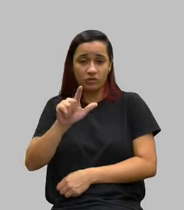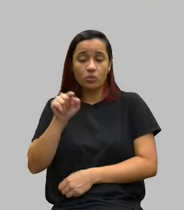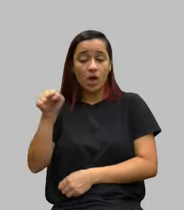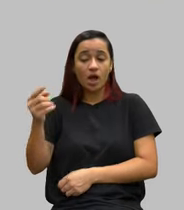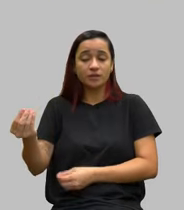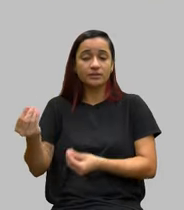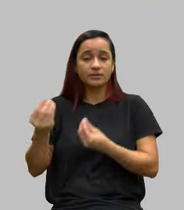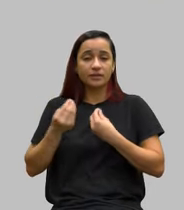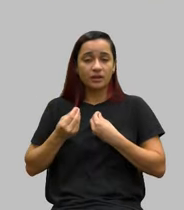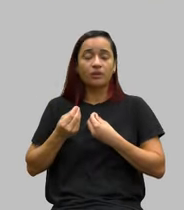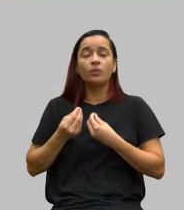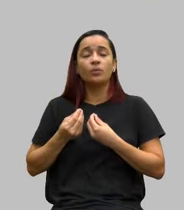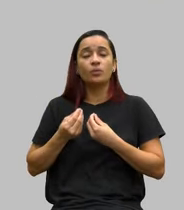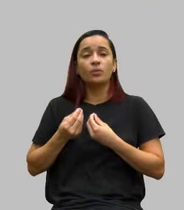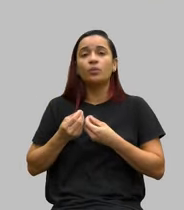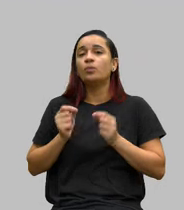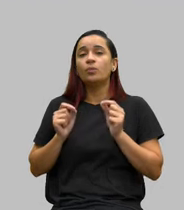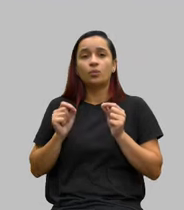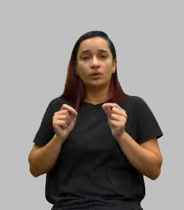que